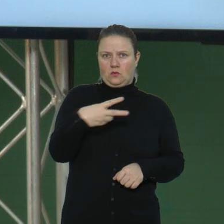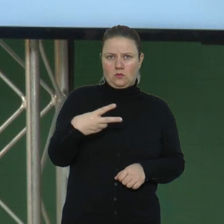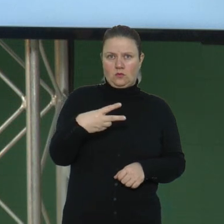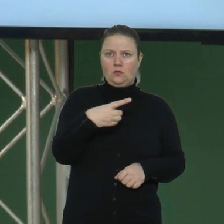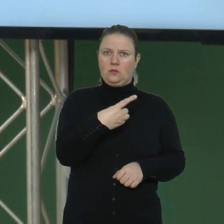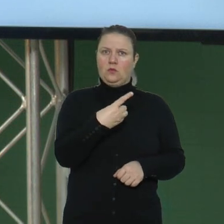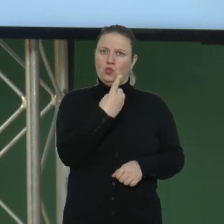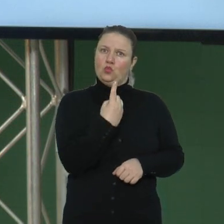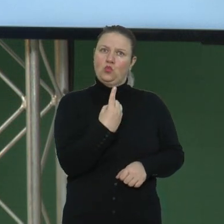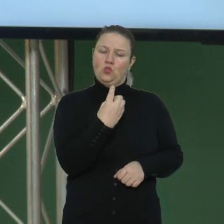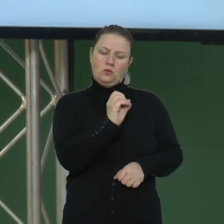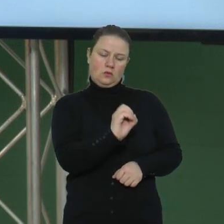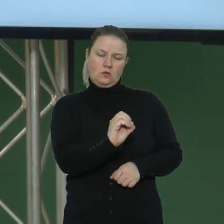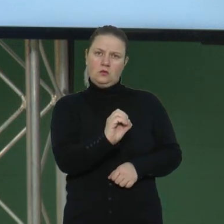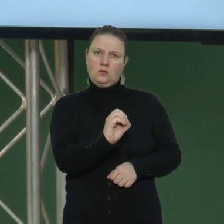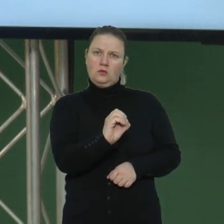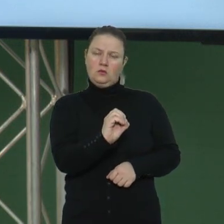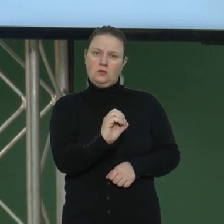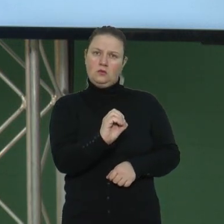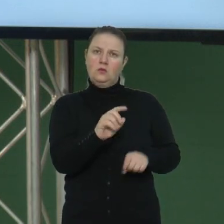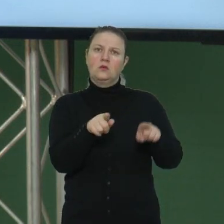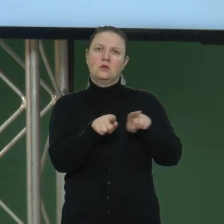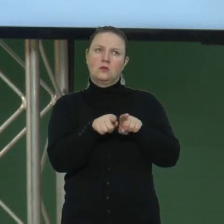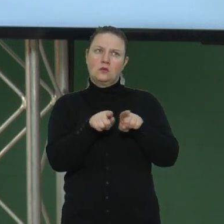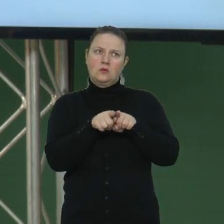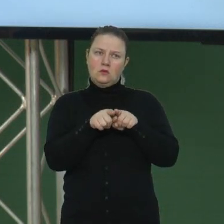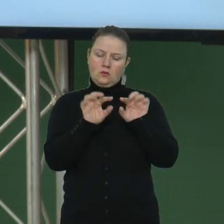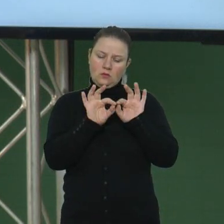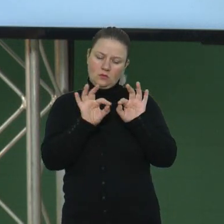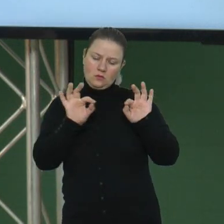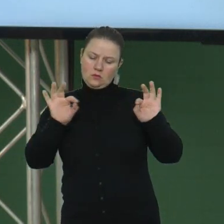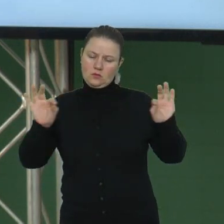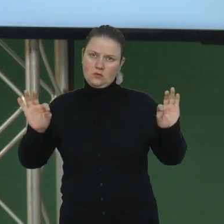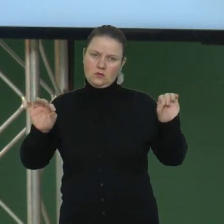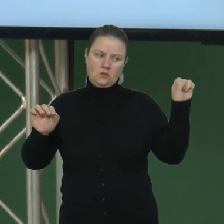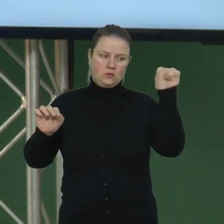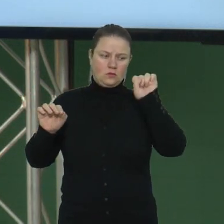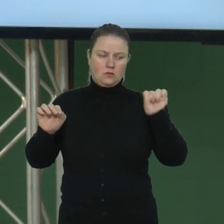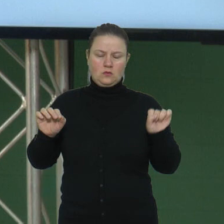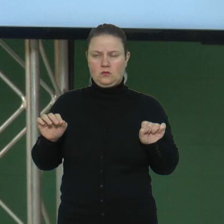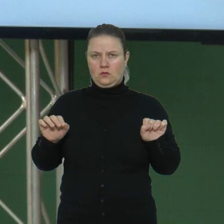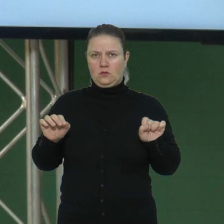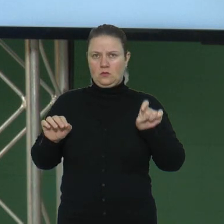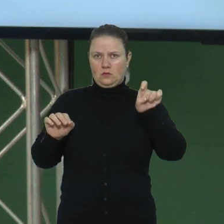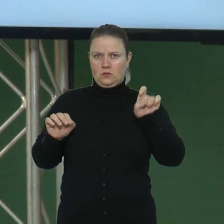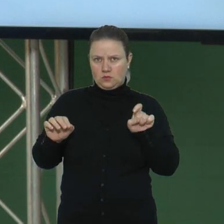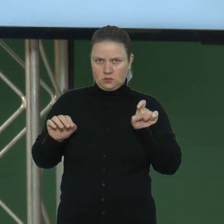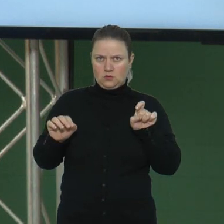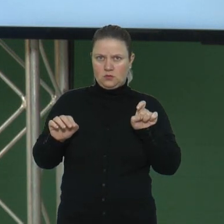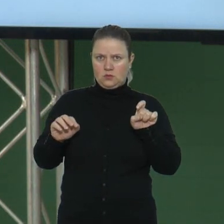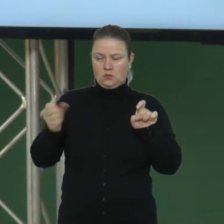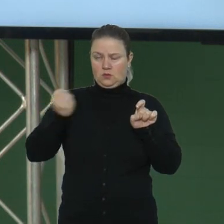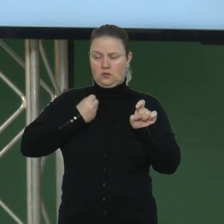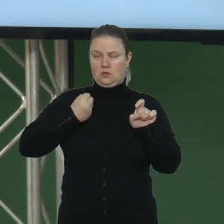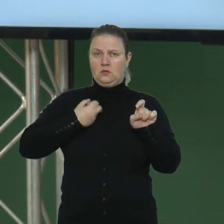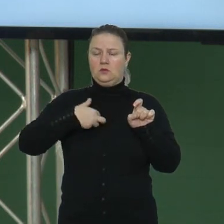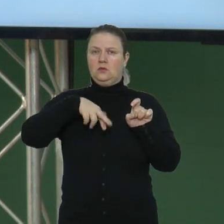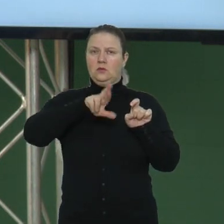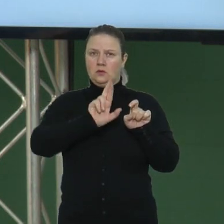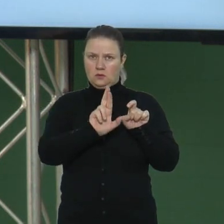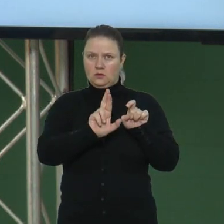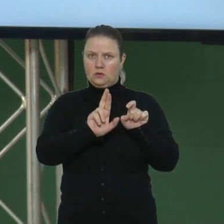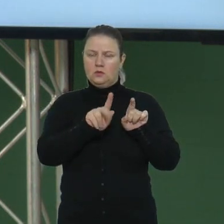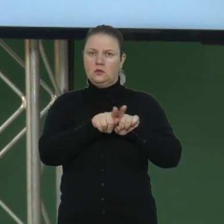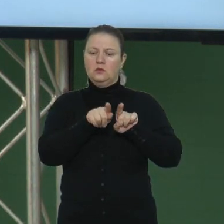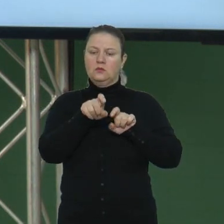número decimal, né, fazem jus a esse conjunto de solução. Ou seja, o x pertence aos reais, sendo que o x tem